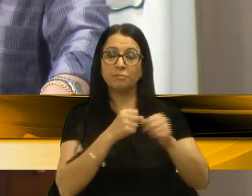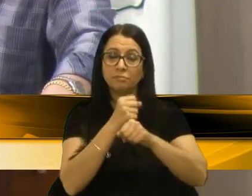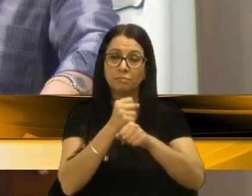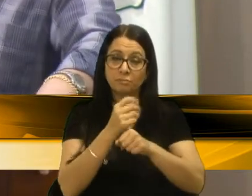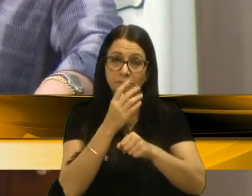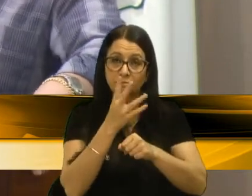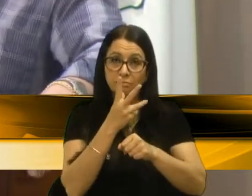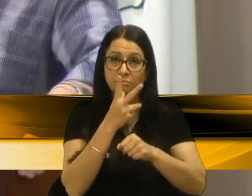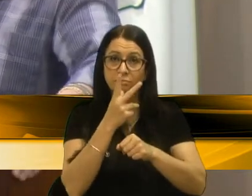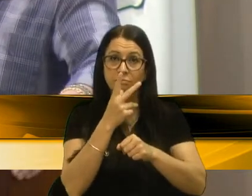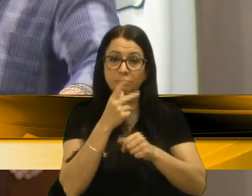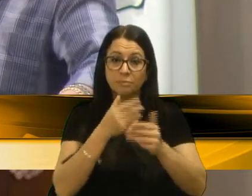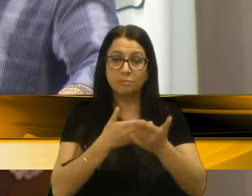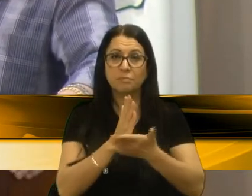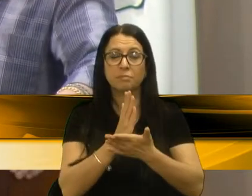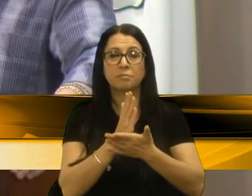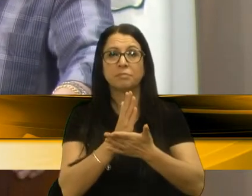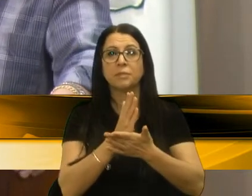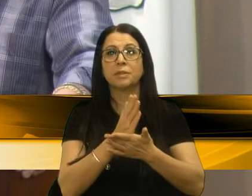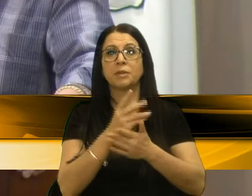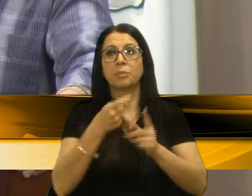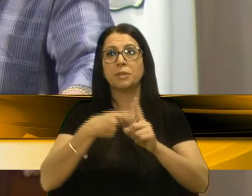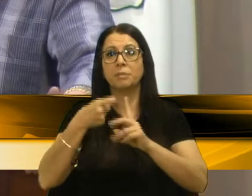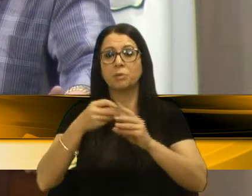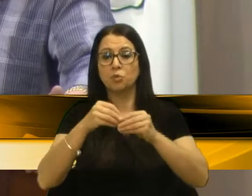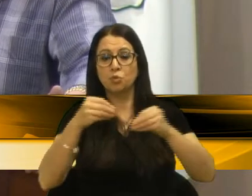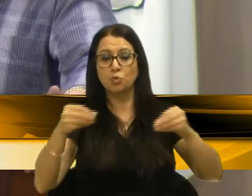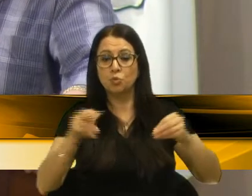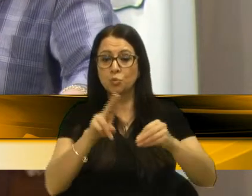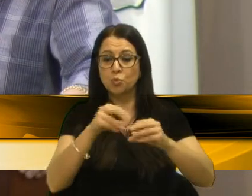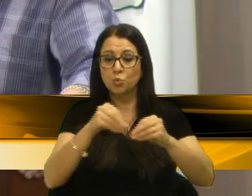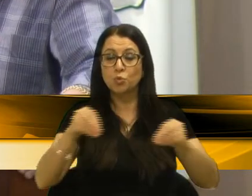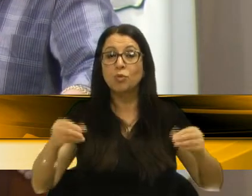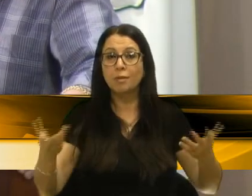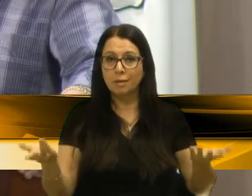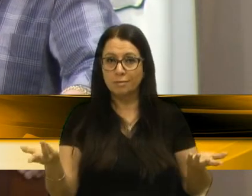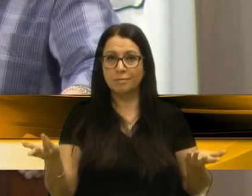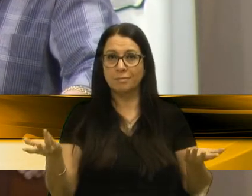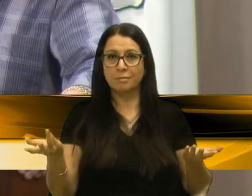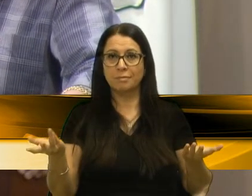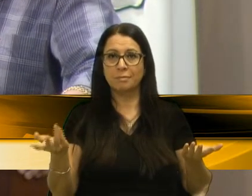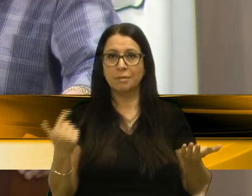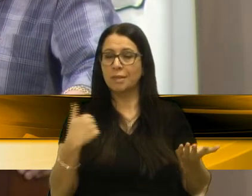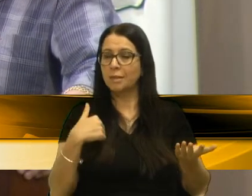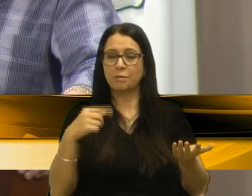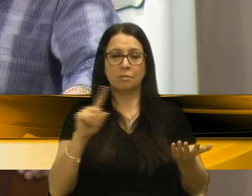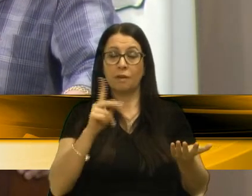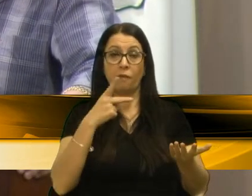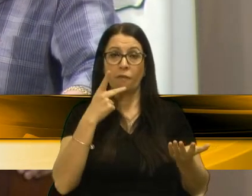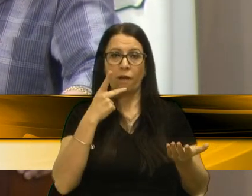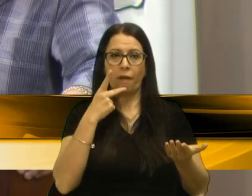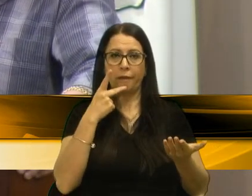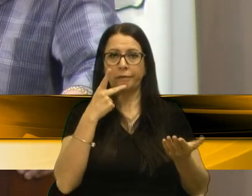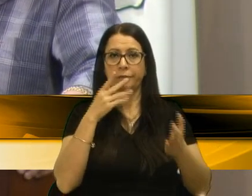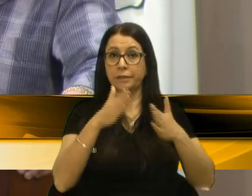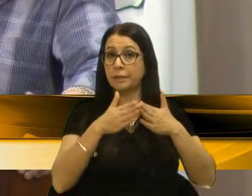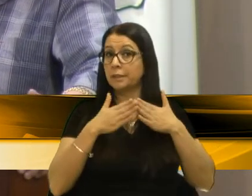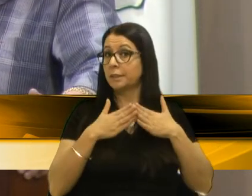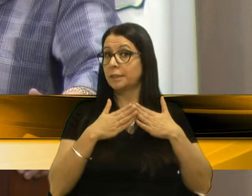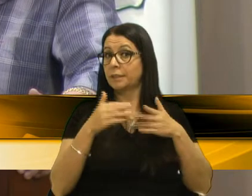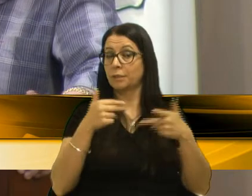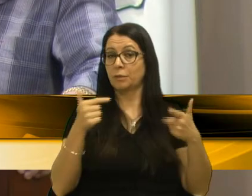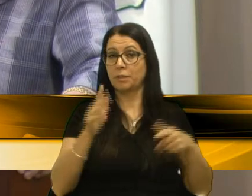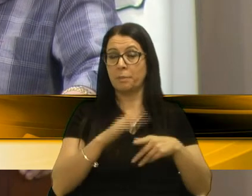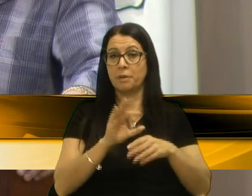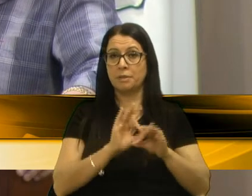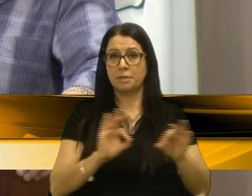um parcelamento de uso do solo, né? E eu nem falo das licenças, né? Que as coisas mais